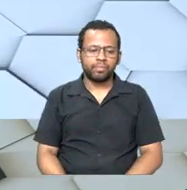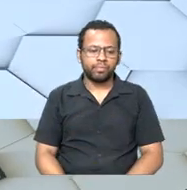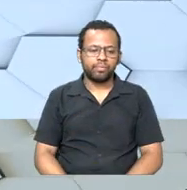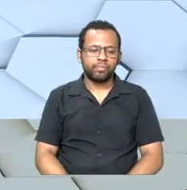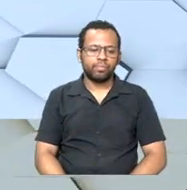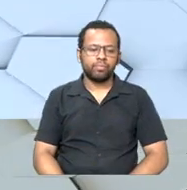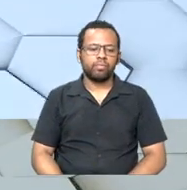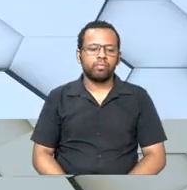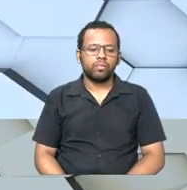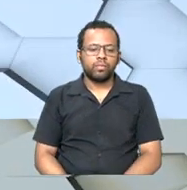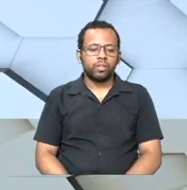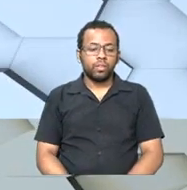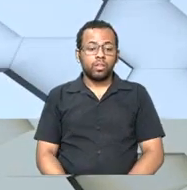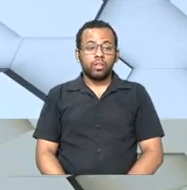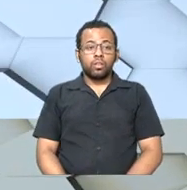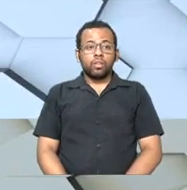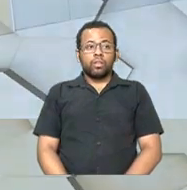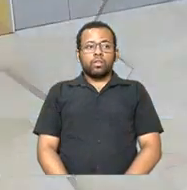prêmio